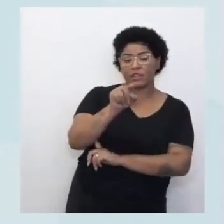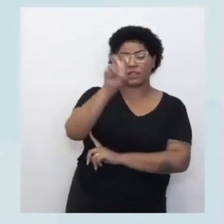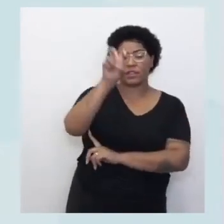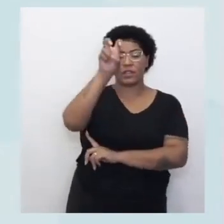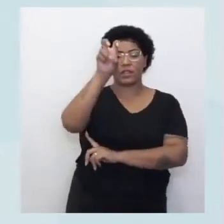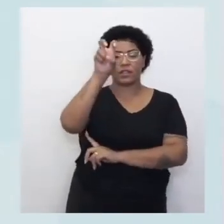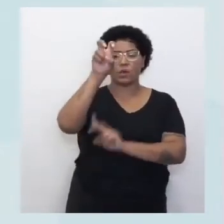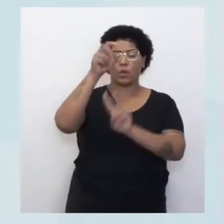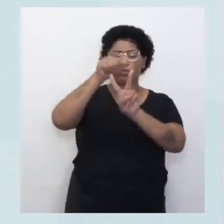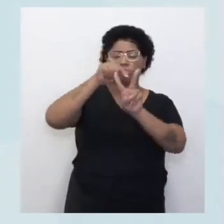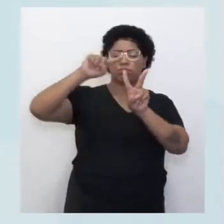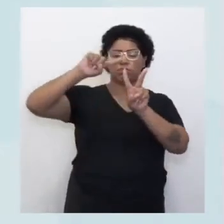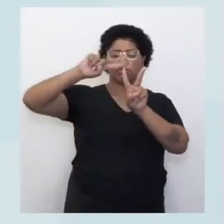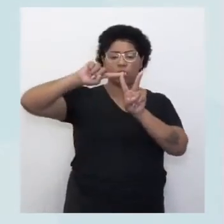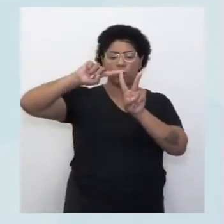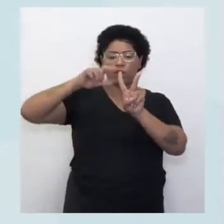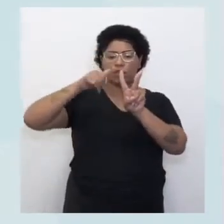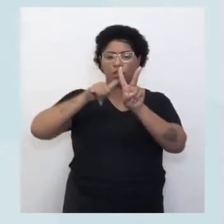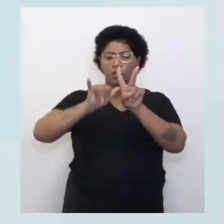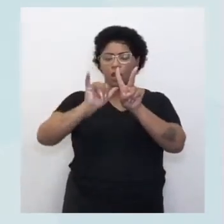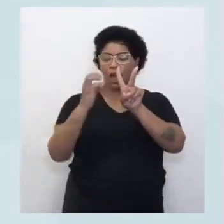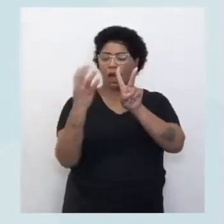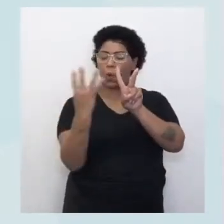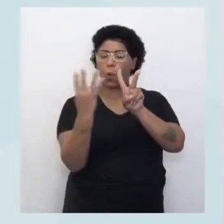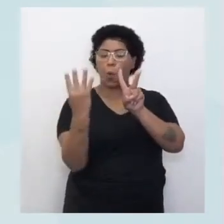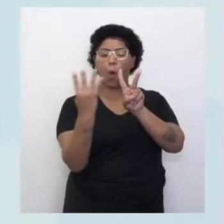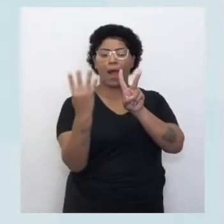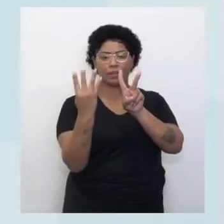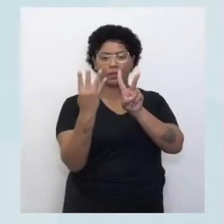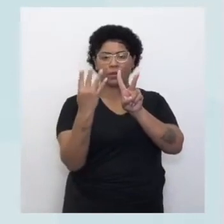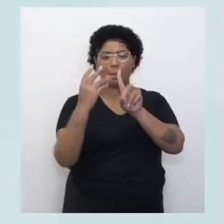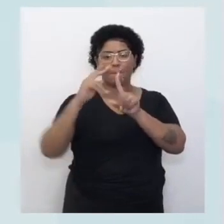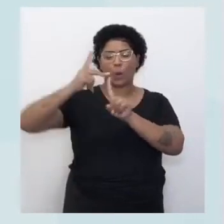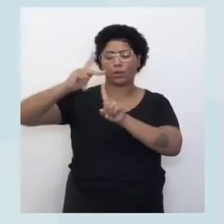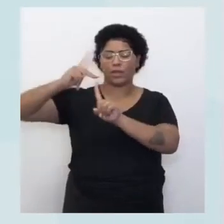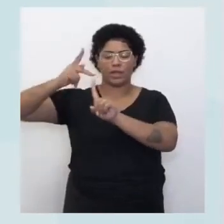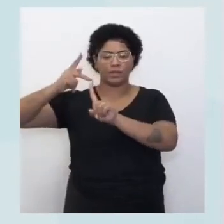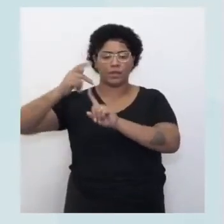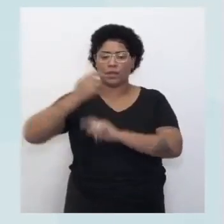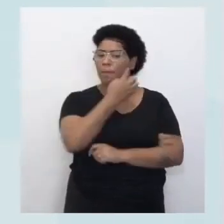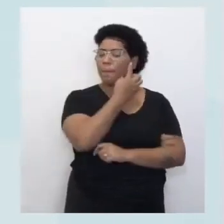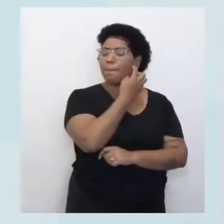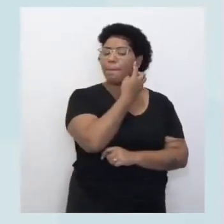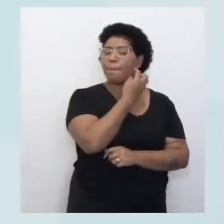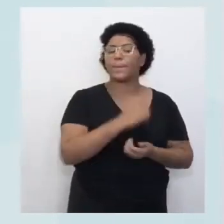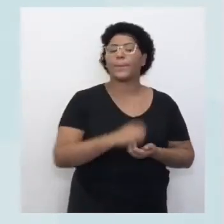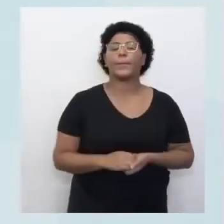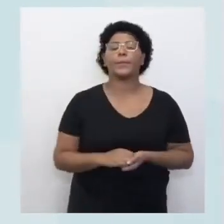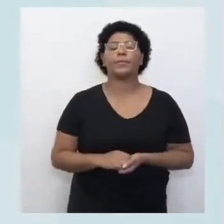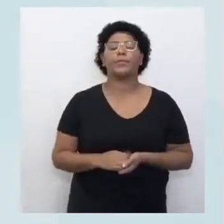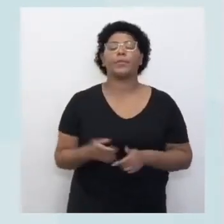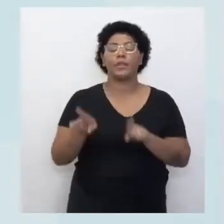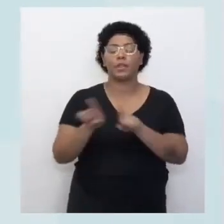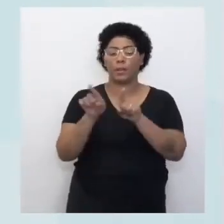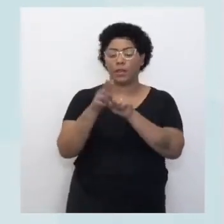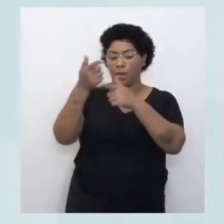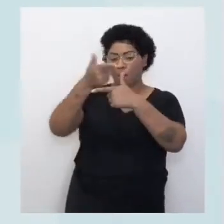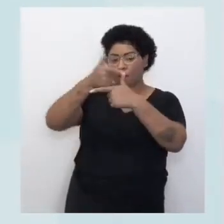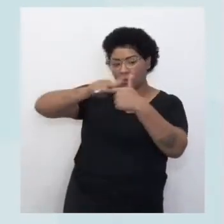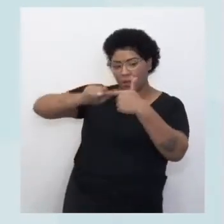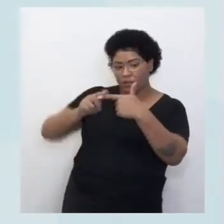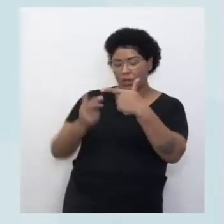vezes raiz quinta de y elevado à quarta potência. Embaixo, eu tenho multiplicação de bases